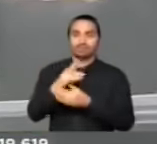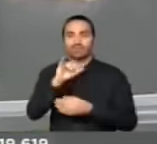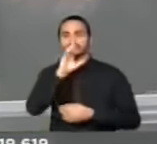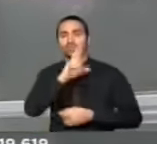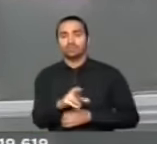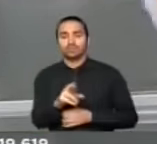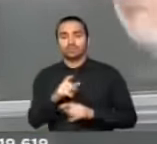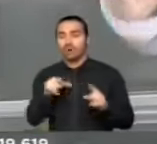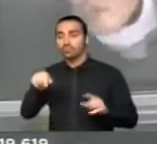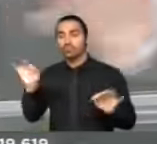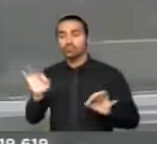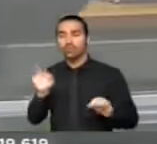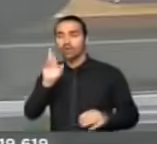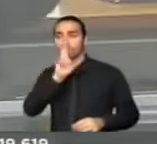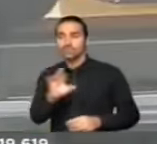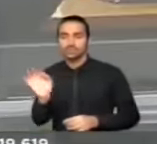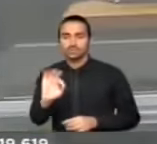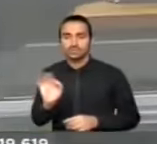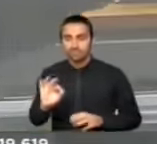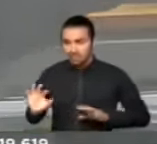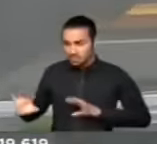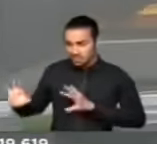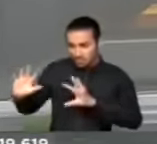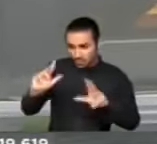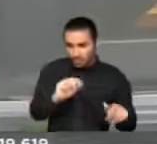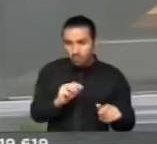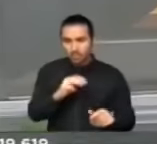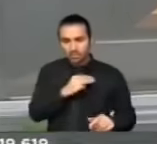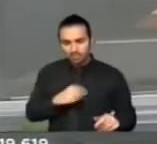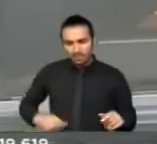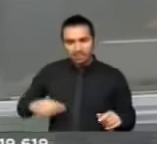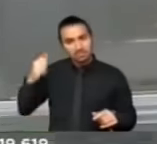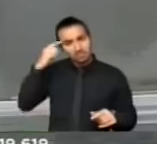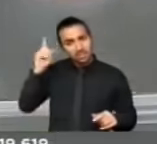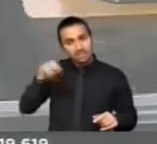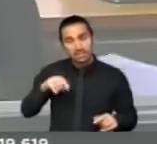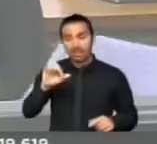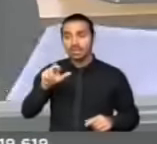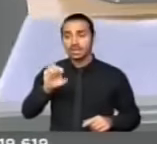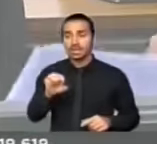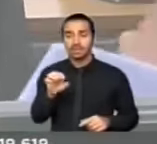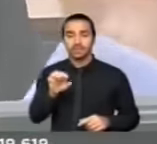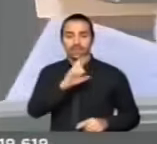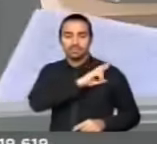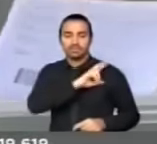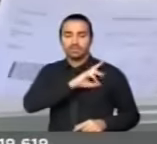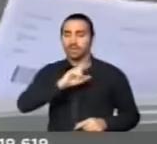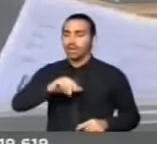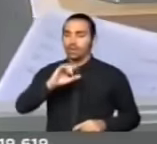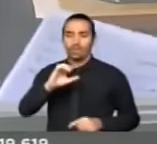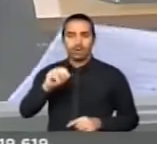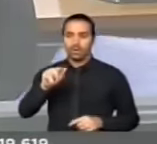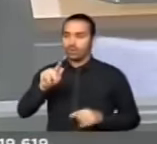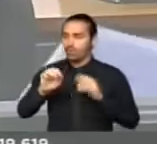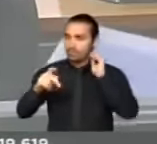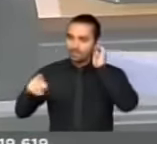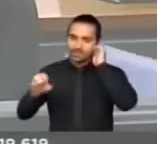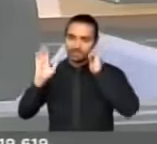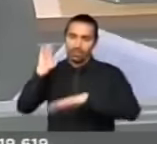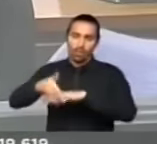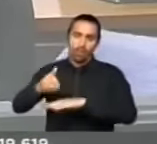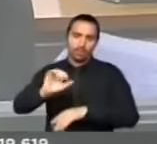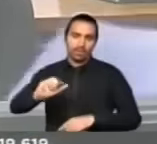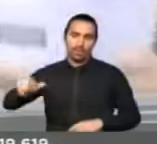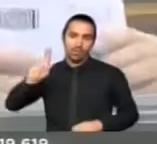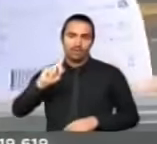respondeu. Mas aí dizer, todos os ministros acham que é crime de responsabilidade e não é golpe. Não é golpe que está aqui. A